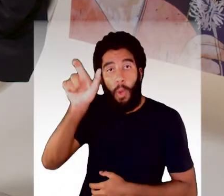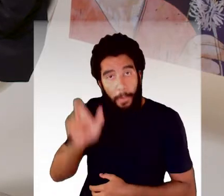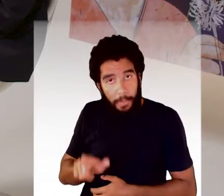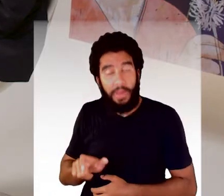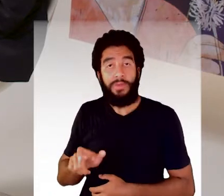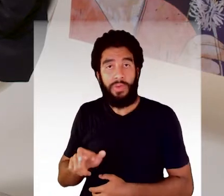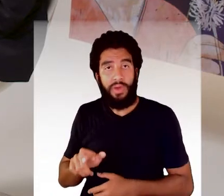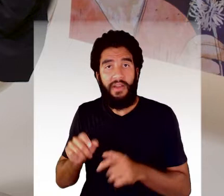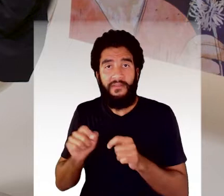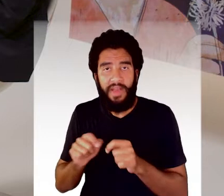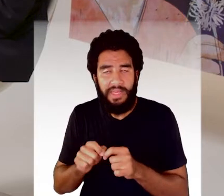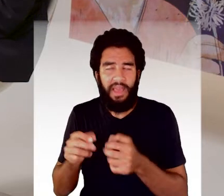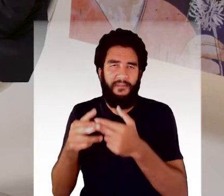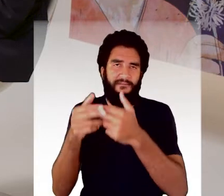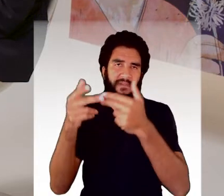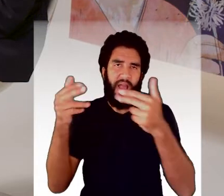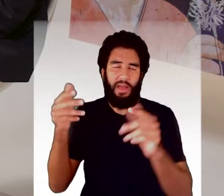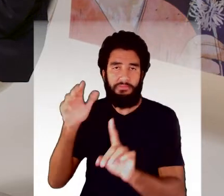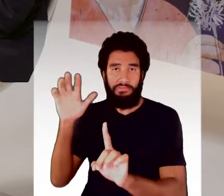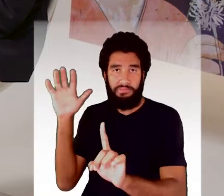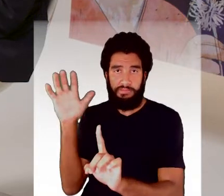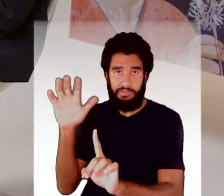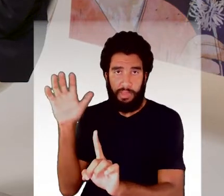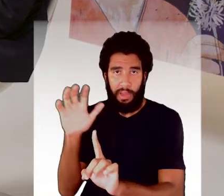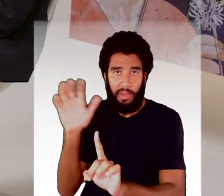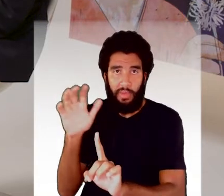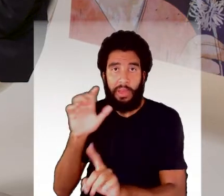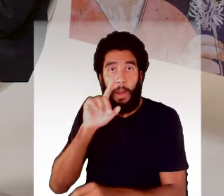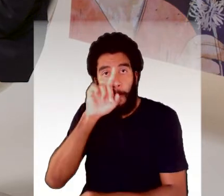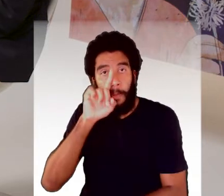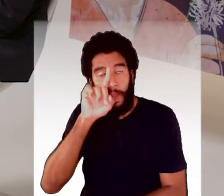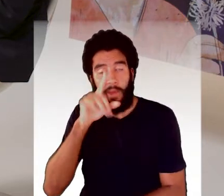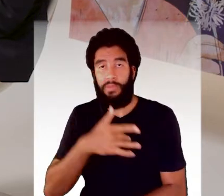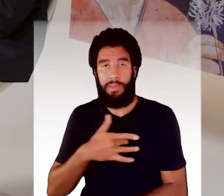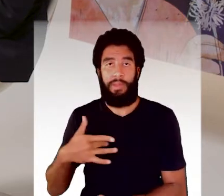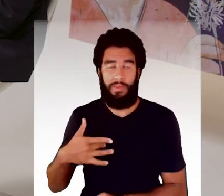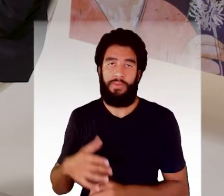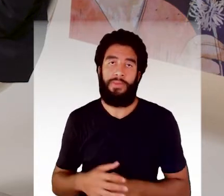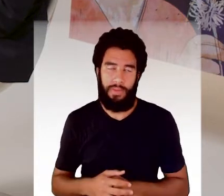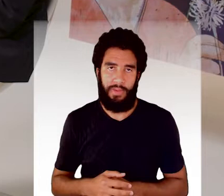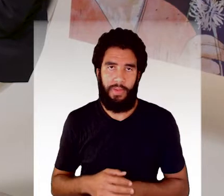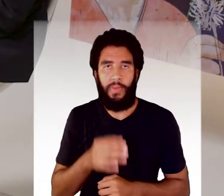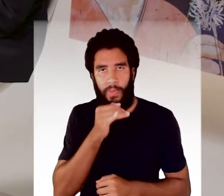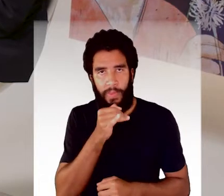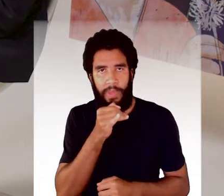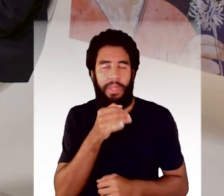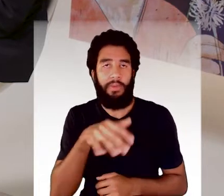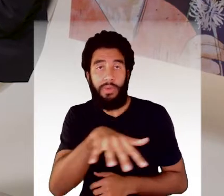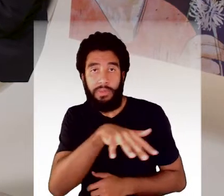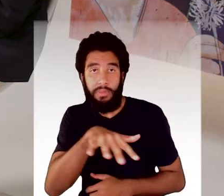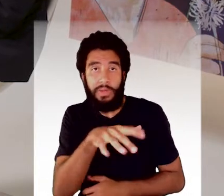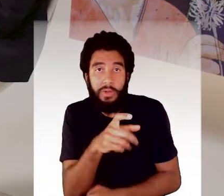E nessa operação há a exposição simultânea a uma série de fatores que podem